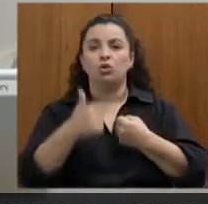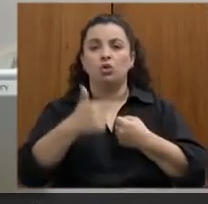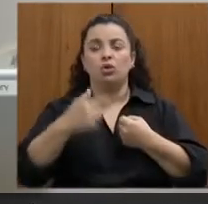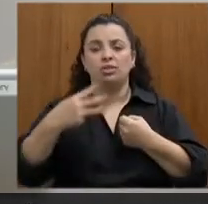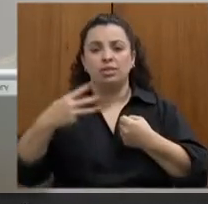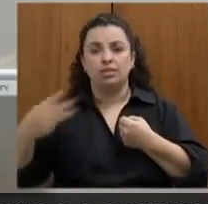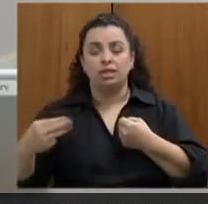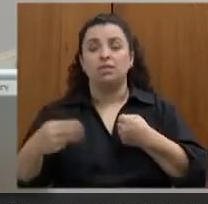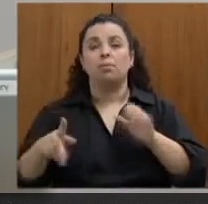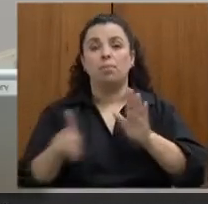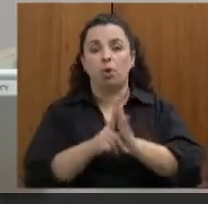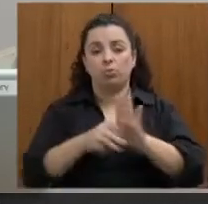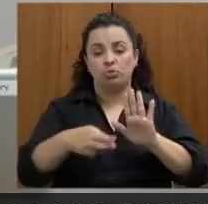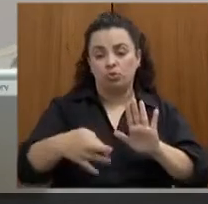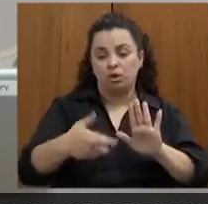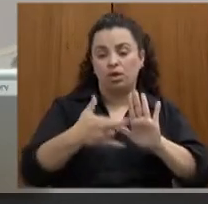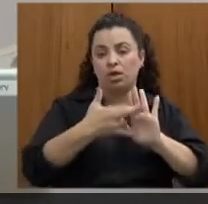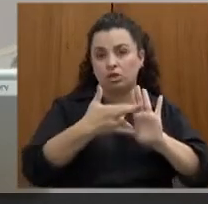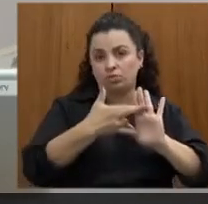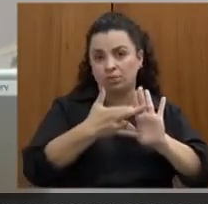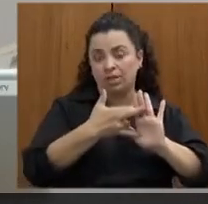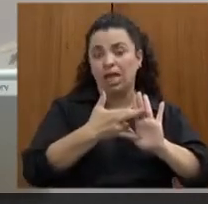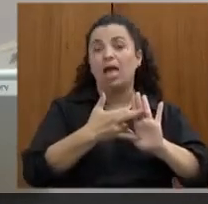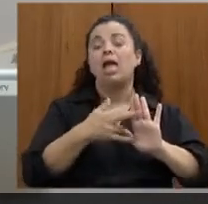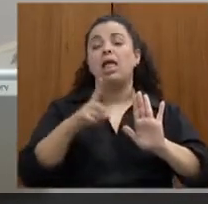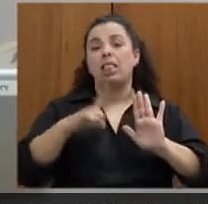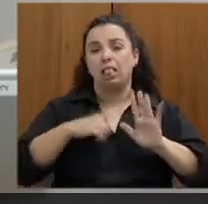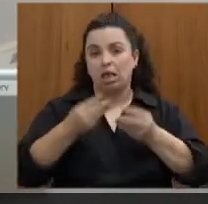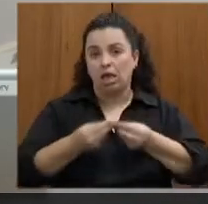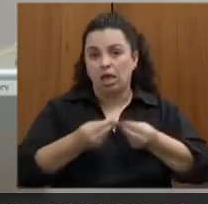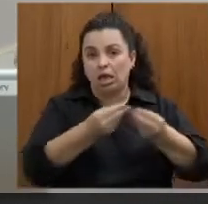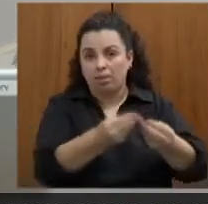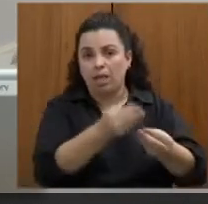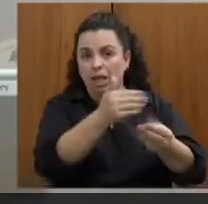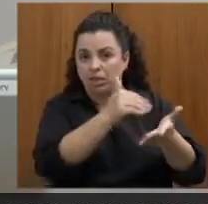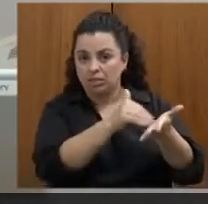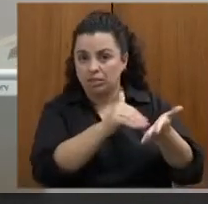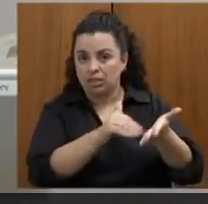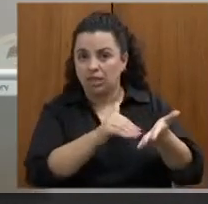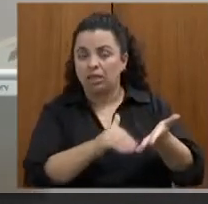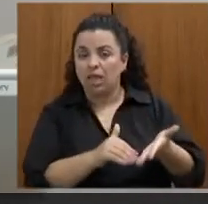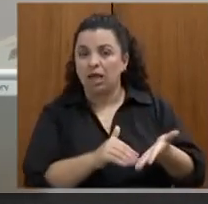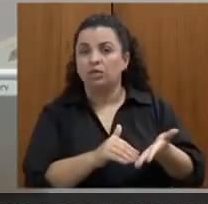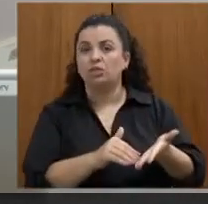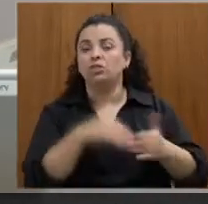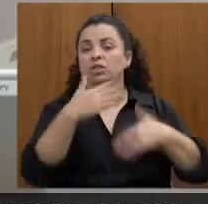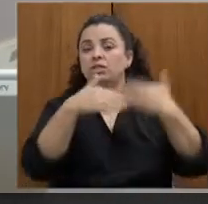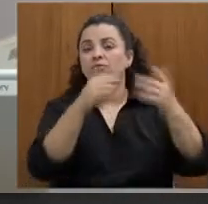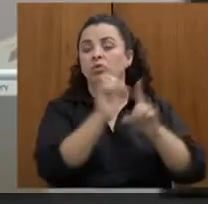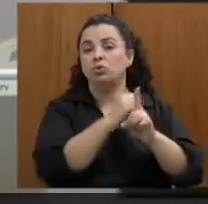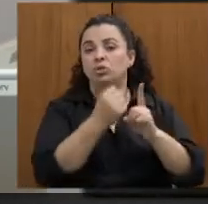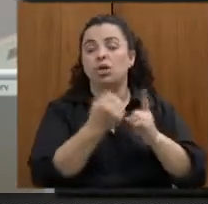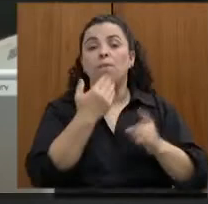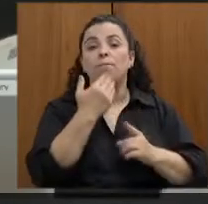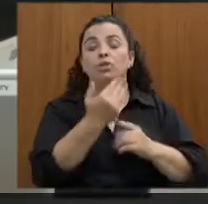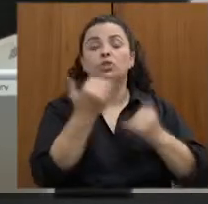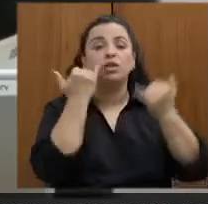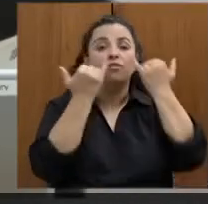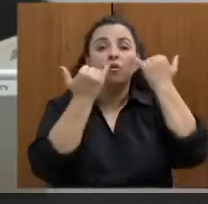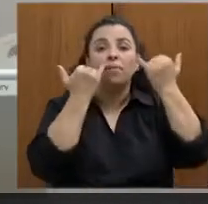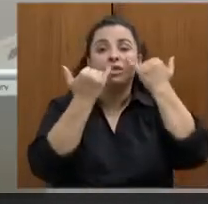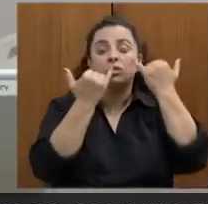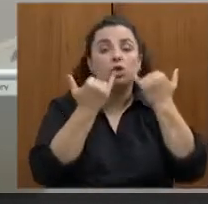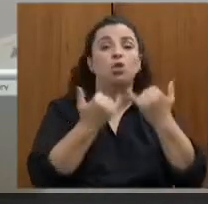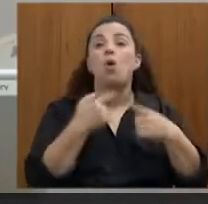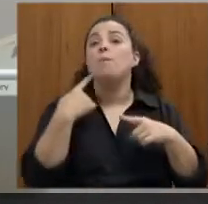Interno, seja encaminhado à Secretária de Estado de Desenvolvimento Social pedido de informações acerca dos